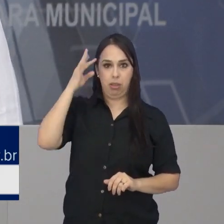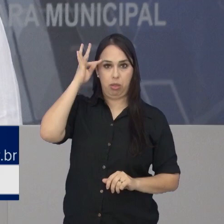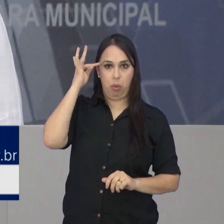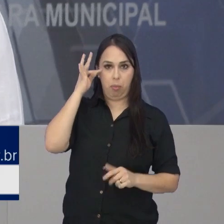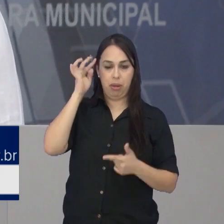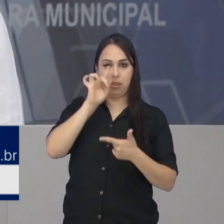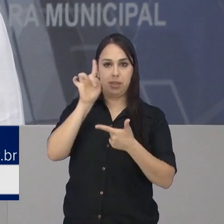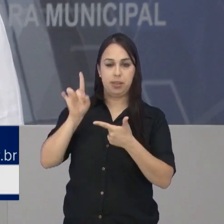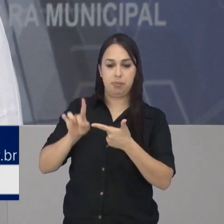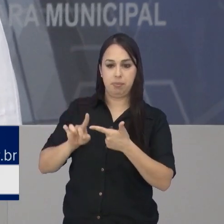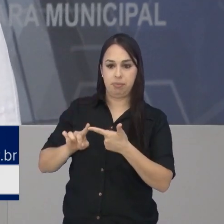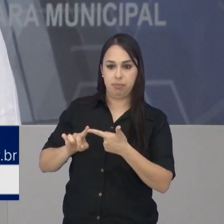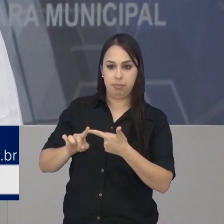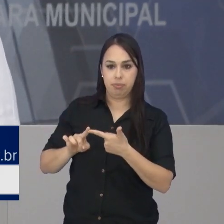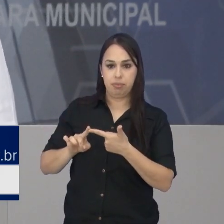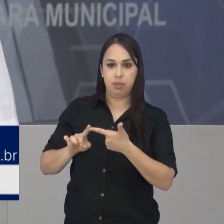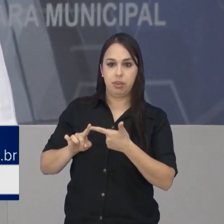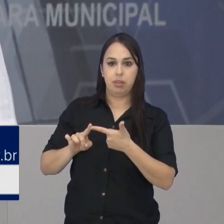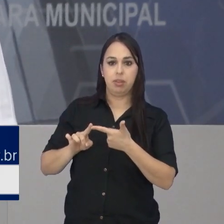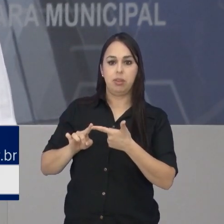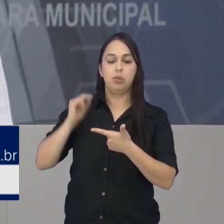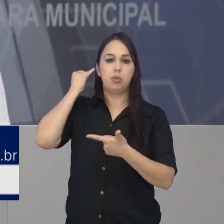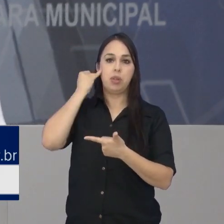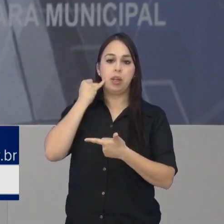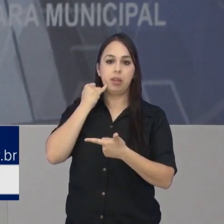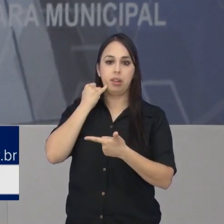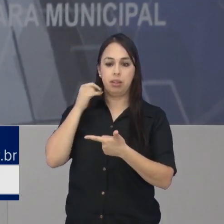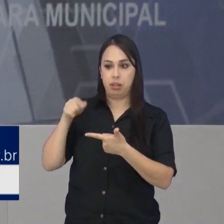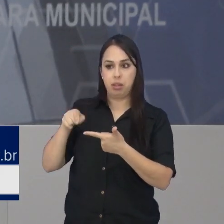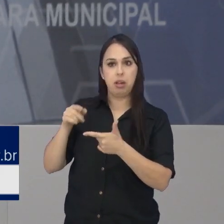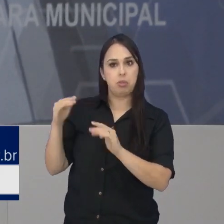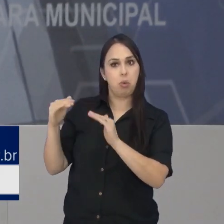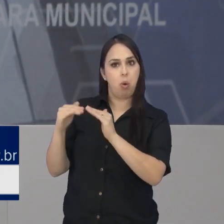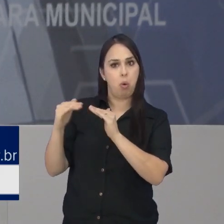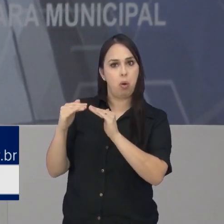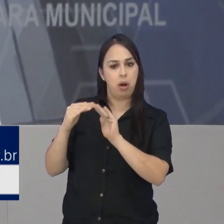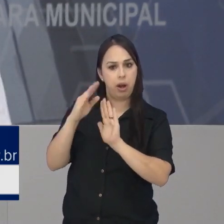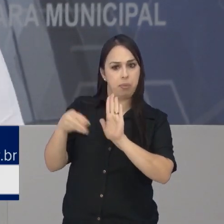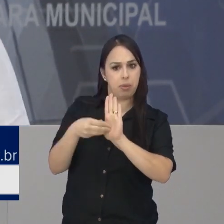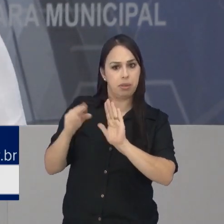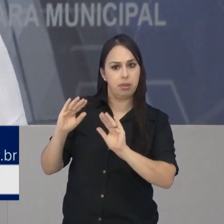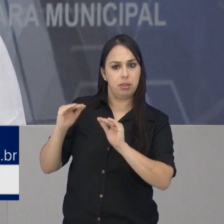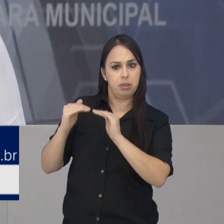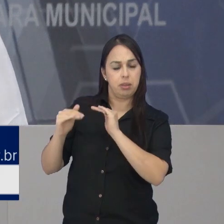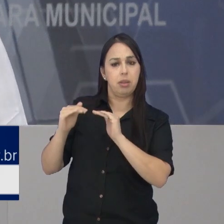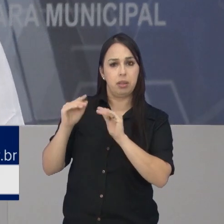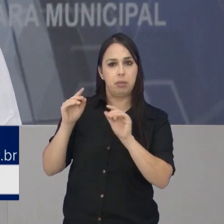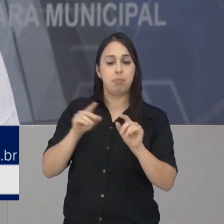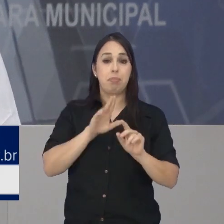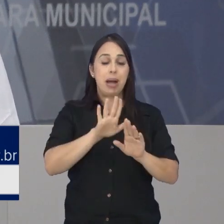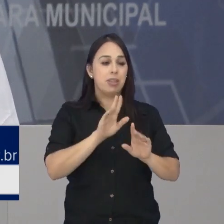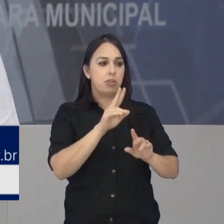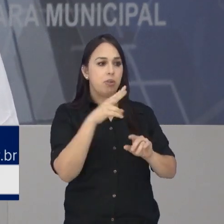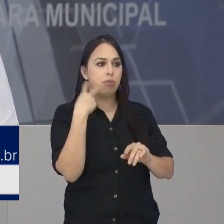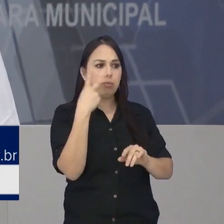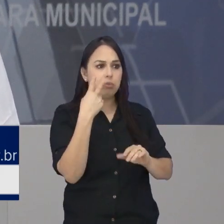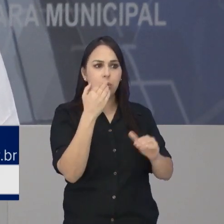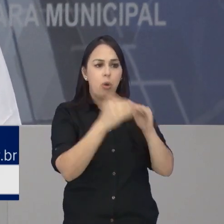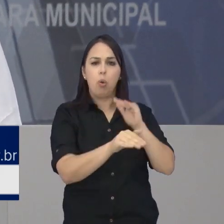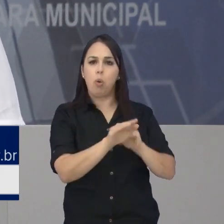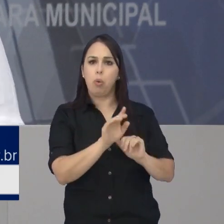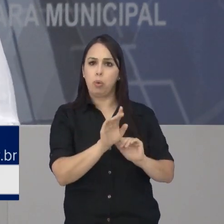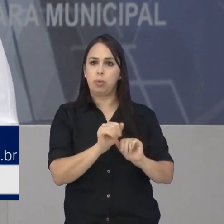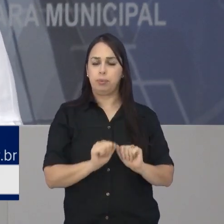pelo vereador José Cláudio deram favorável, mas infelizmente os outros vereadores deram parecer